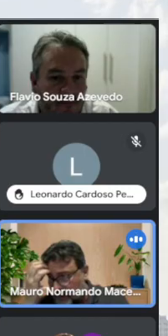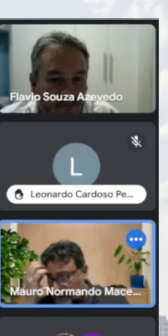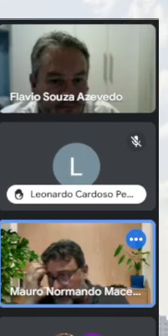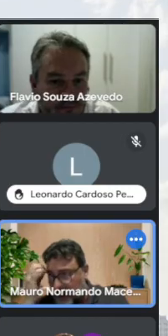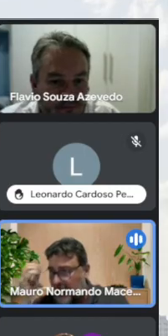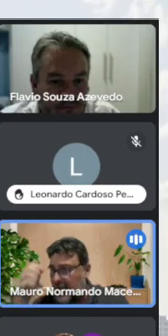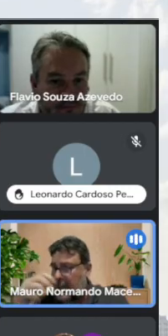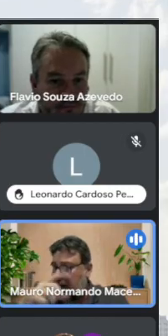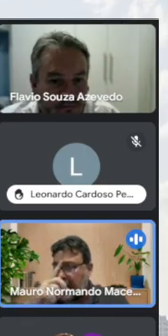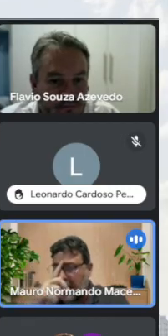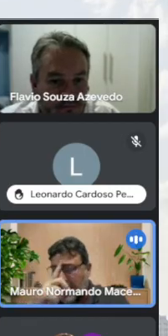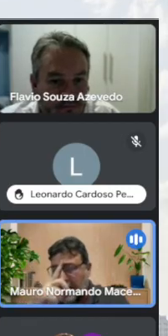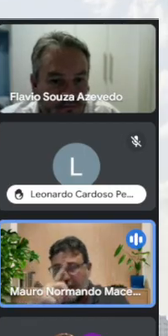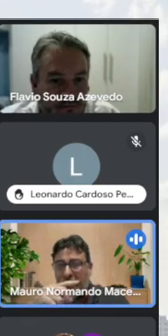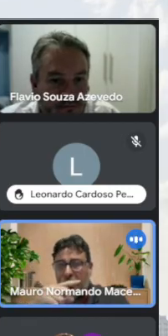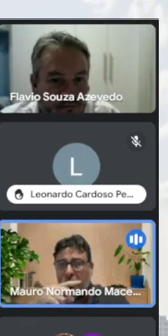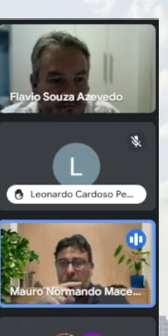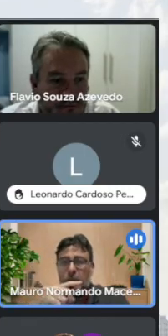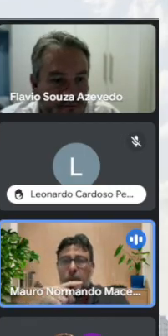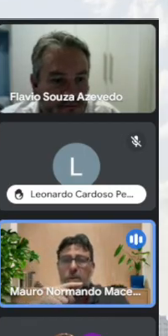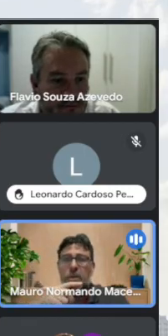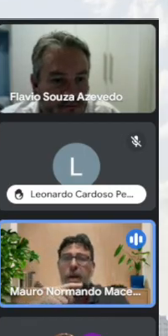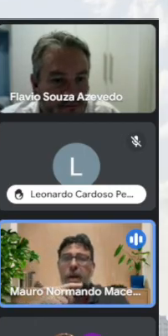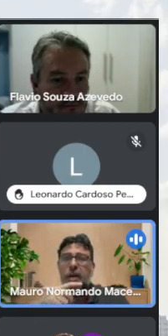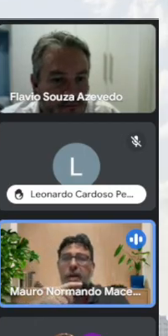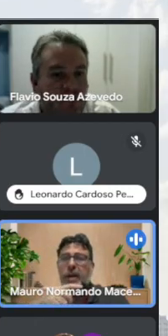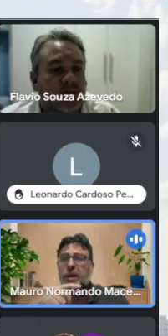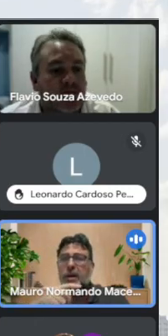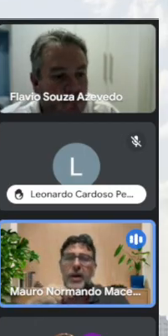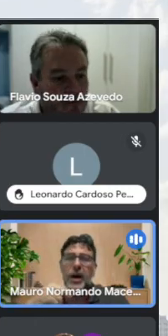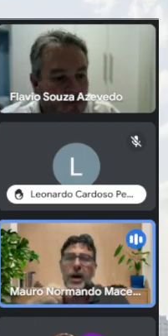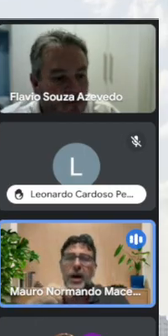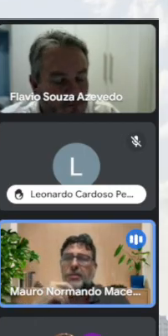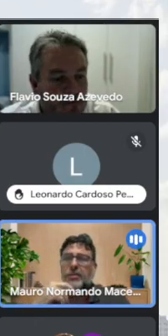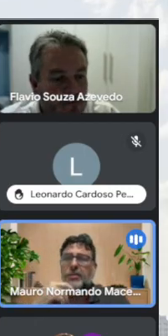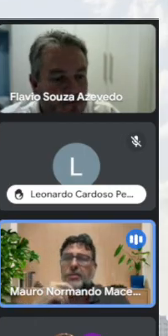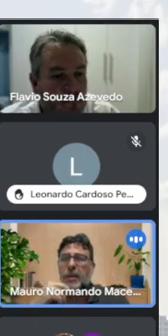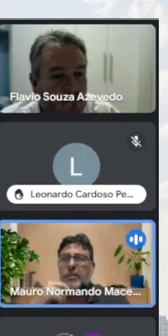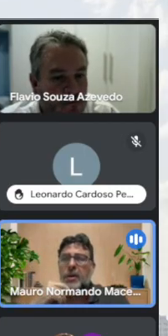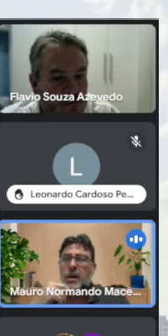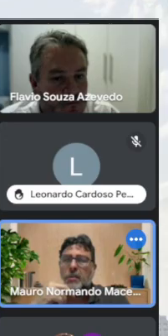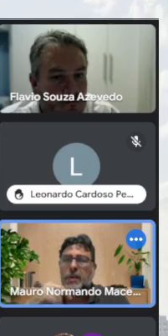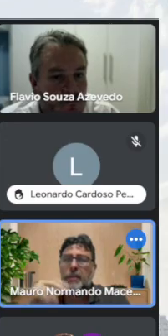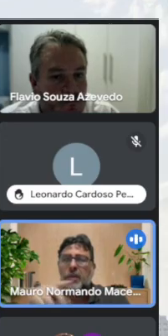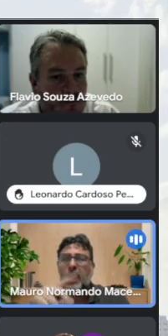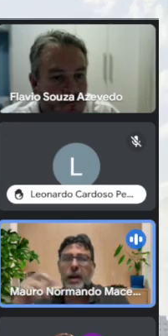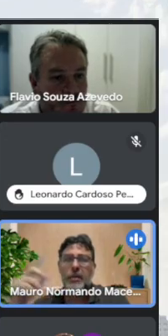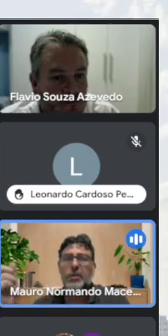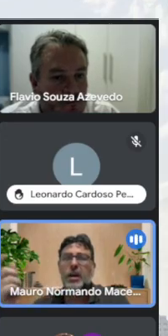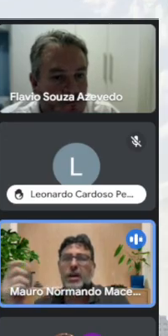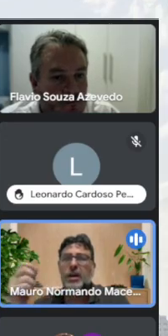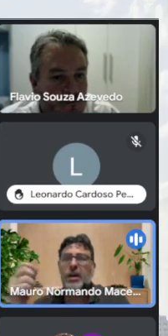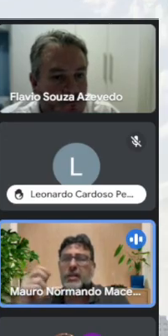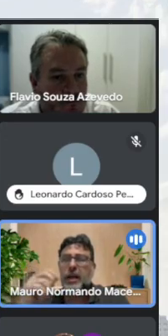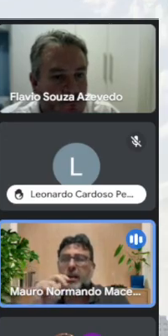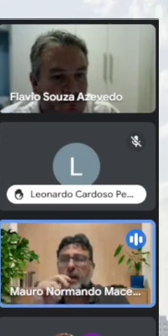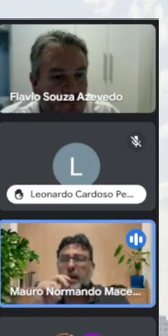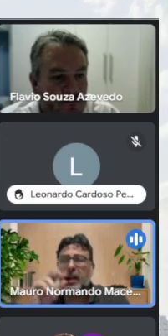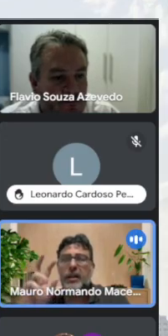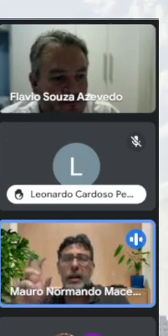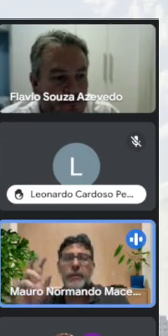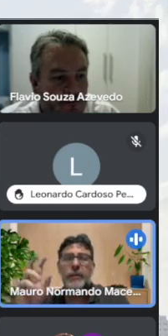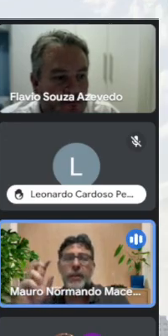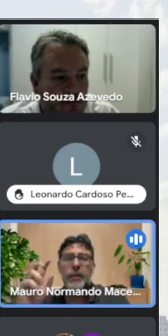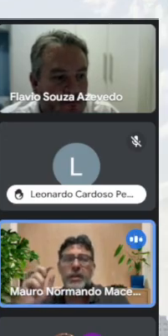gestão, aquilo ali cai no desuso, né? Fica abandonado com o tempo, somente uma área muito grande dessa. Aí eu